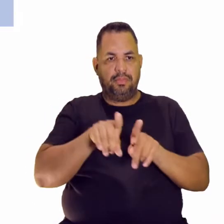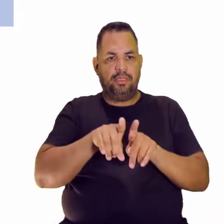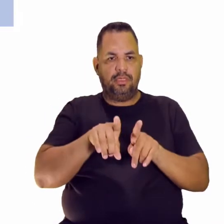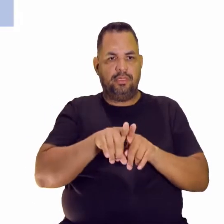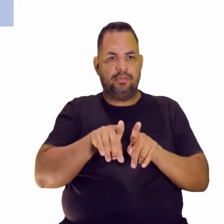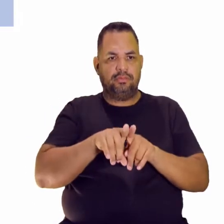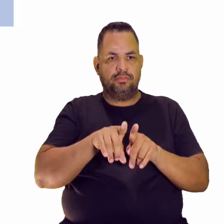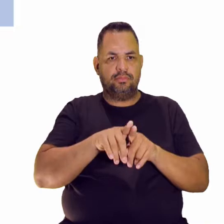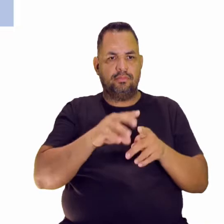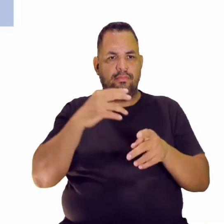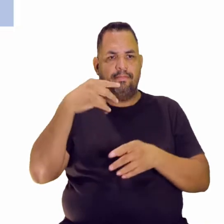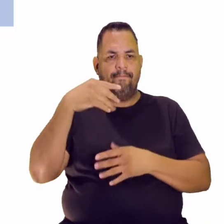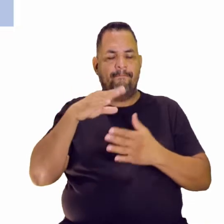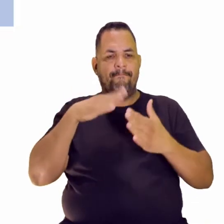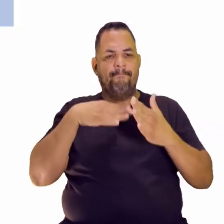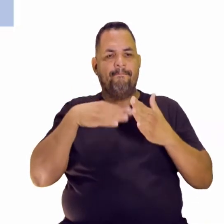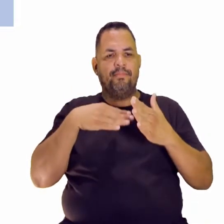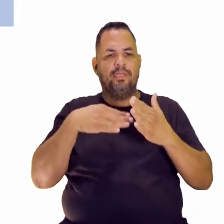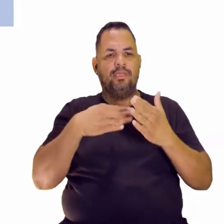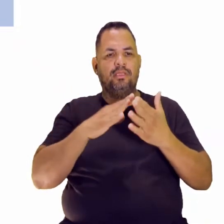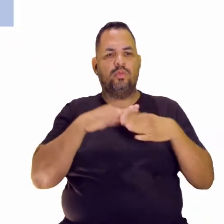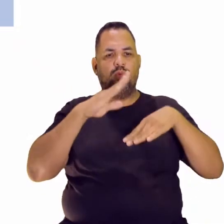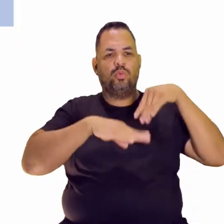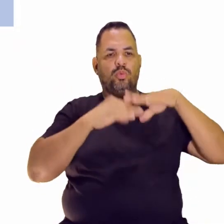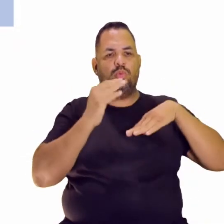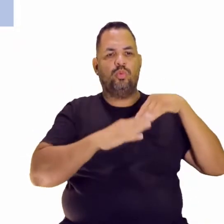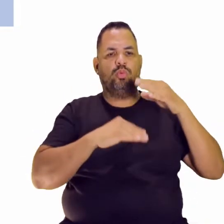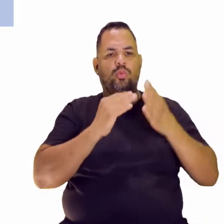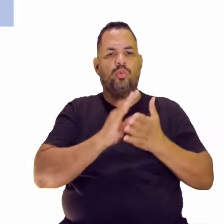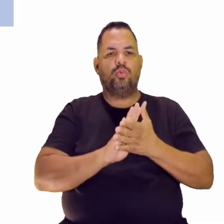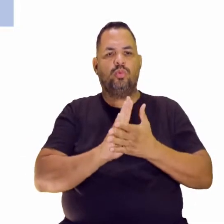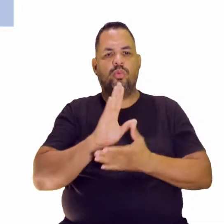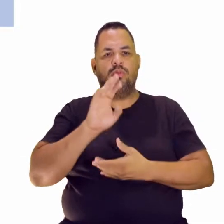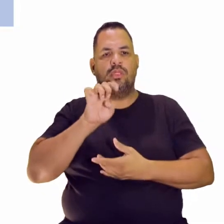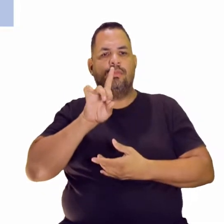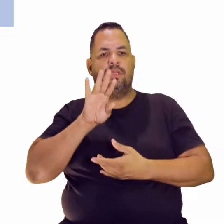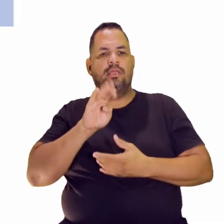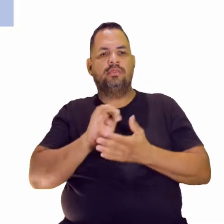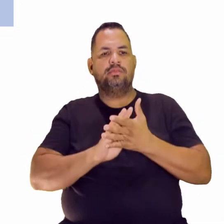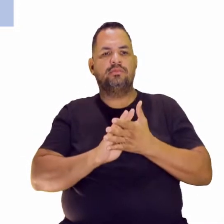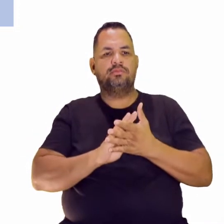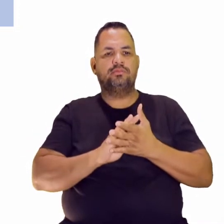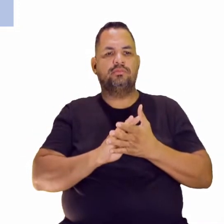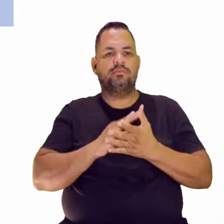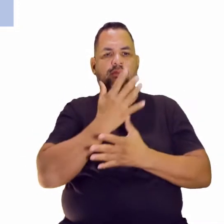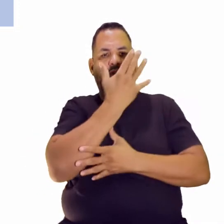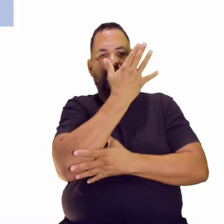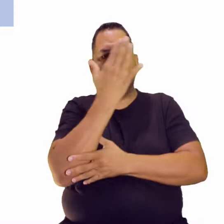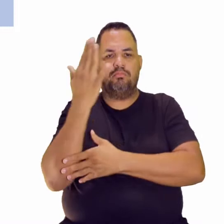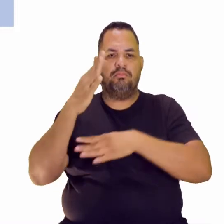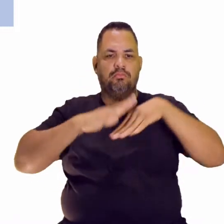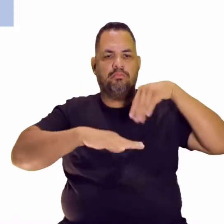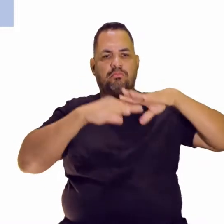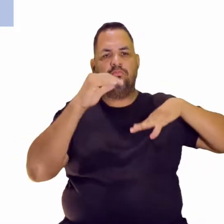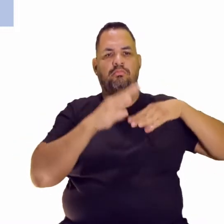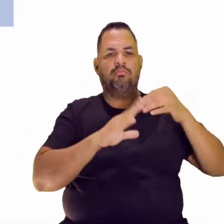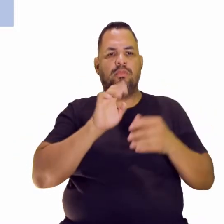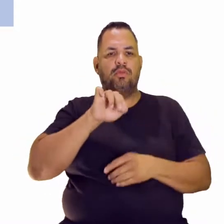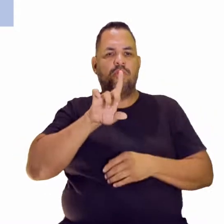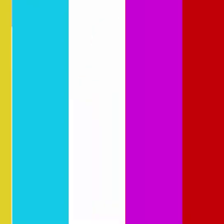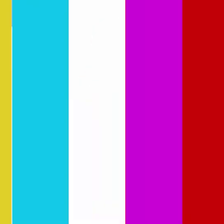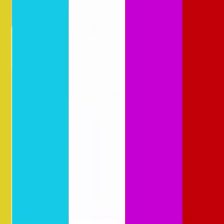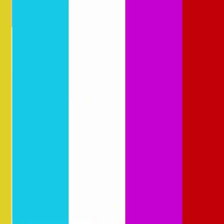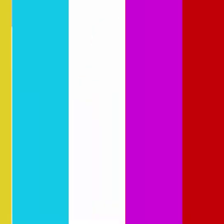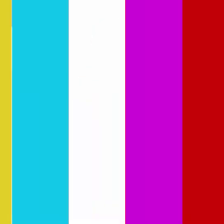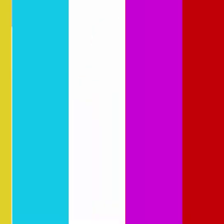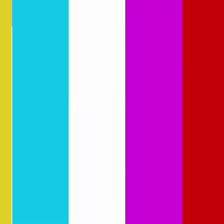Debret, o paisagista Nicolas Antoine Taunay e seu irmão,